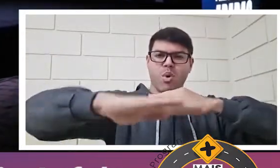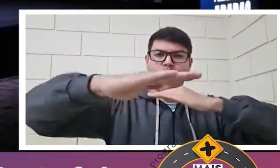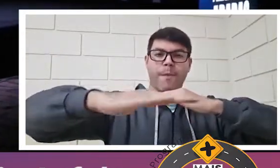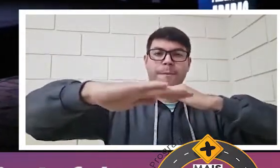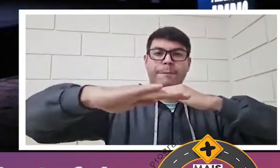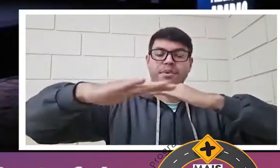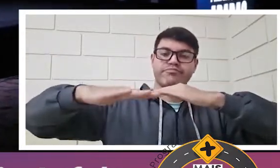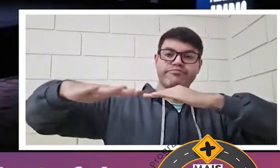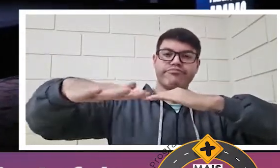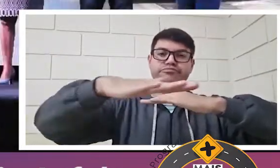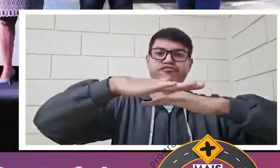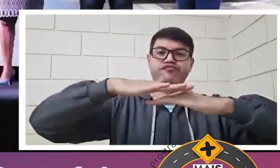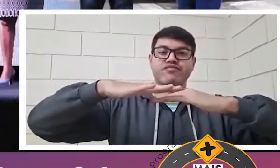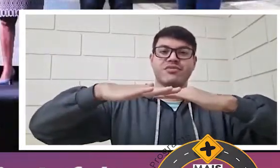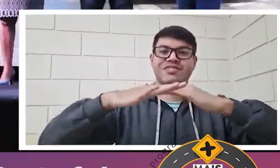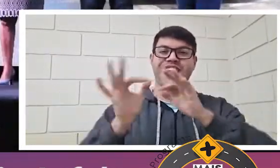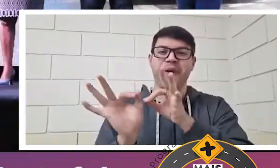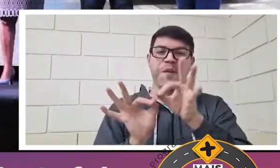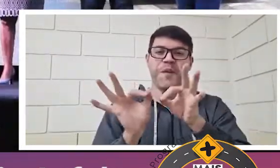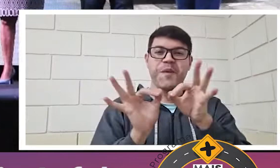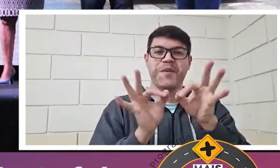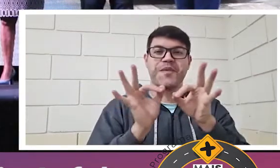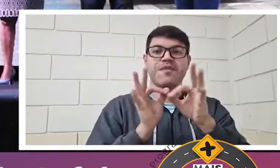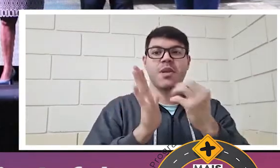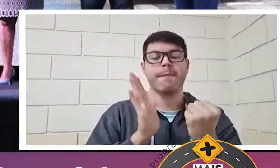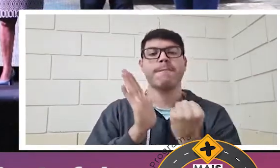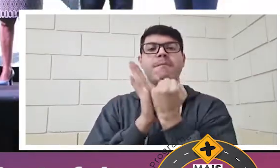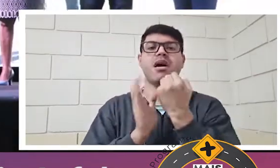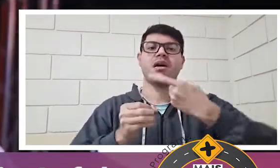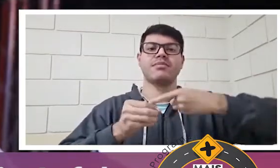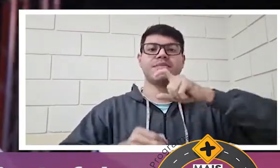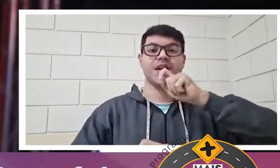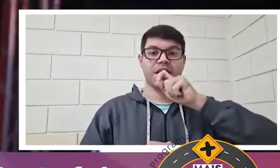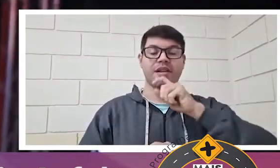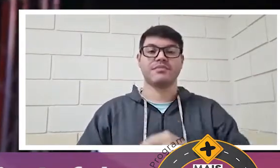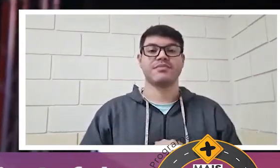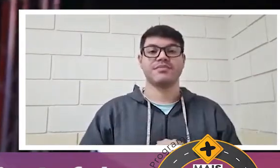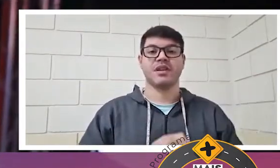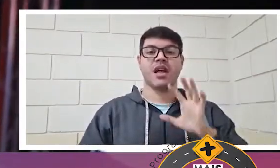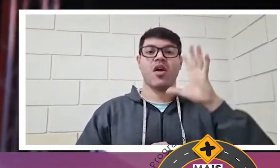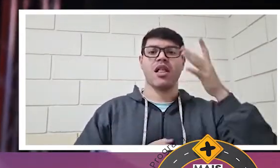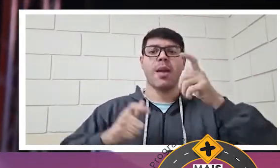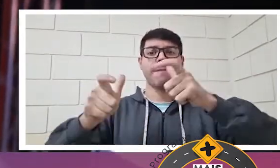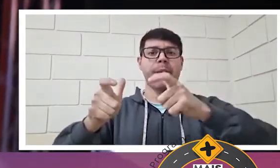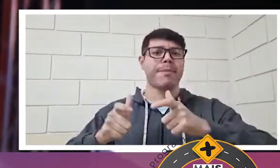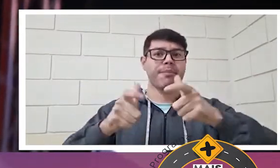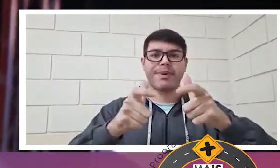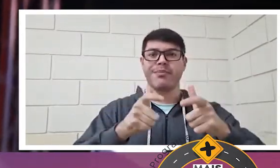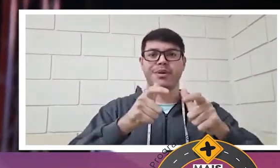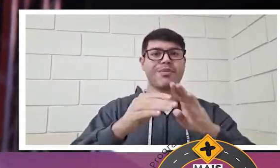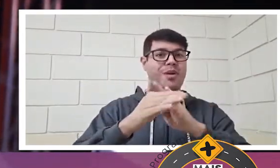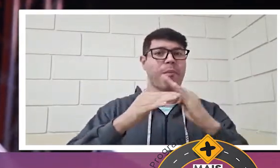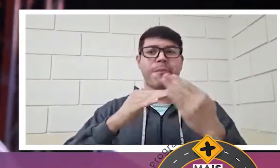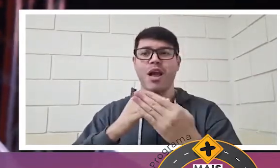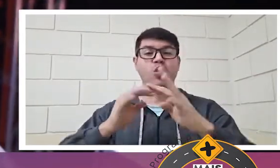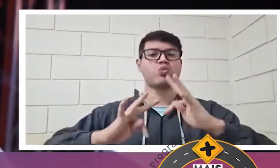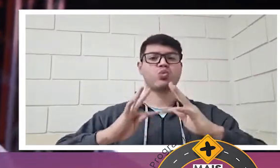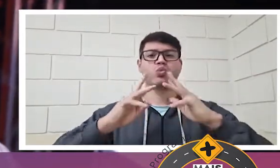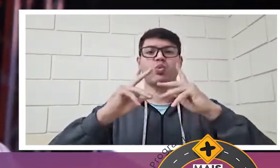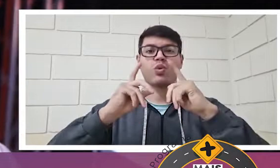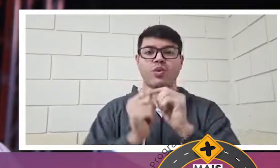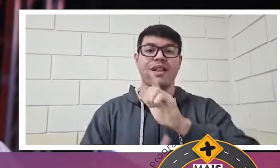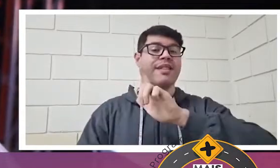o maior investimento em recuperação asfáltica na história da cidade ele vai acontecer em todos os jovens do município tá